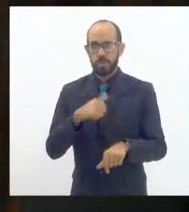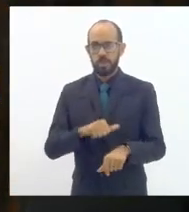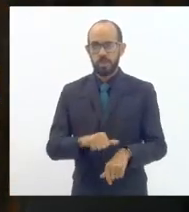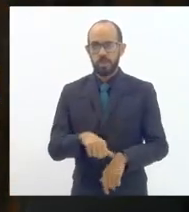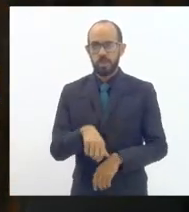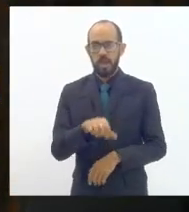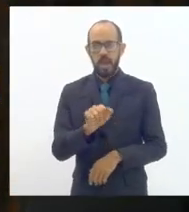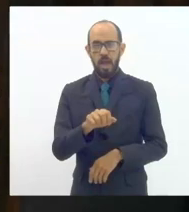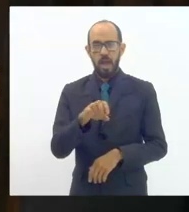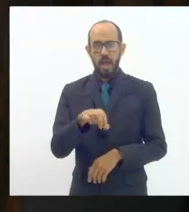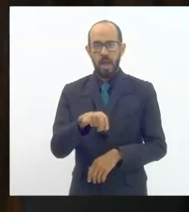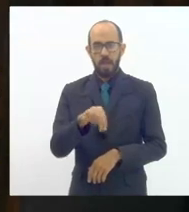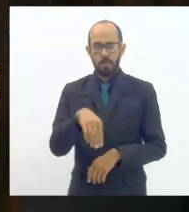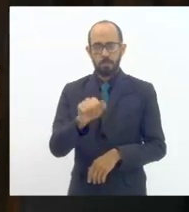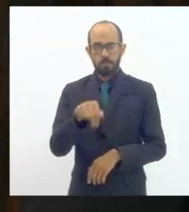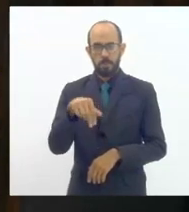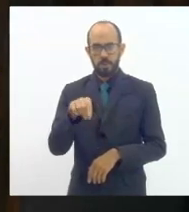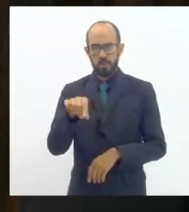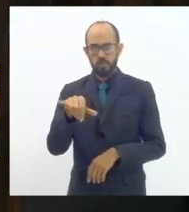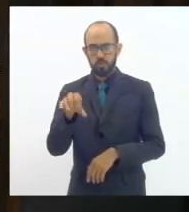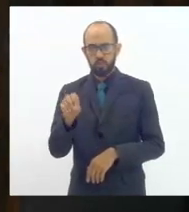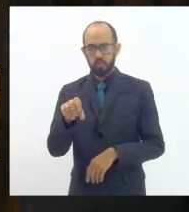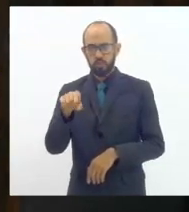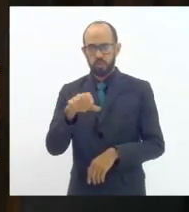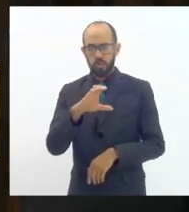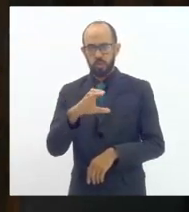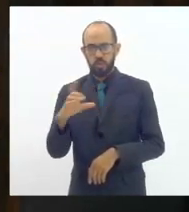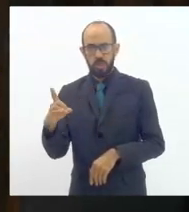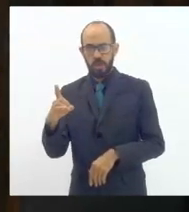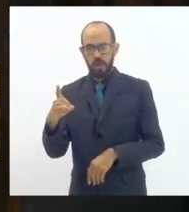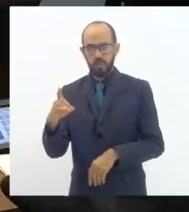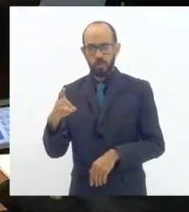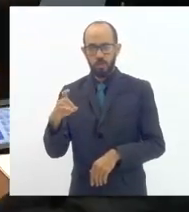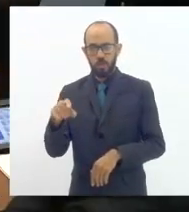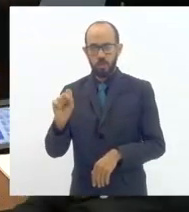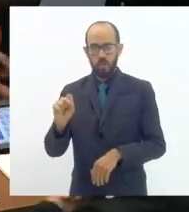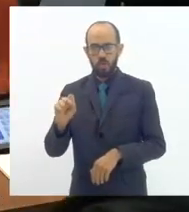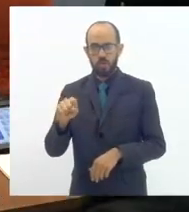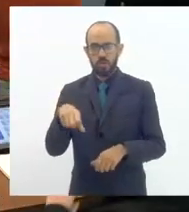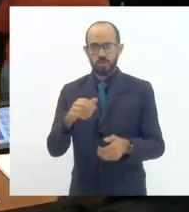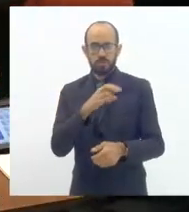Carvalho Pereira, coordenador de ensino médio da SEDUC.